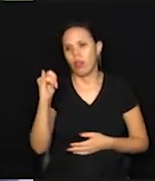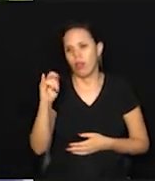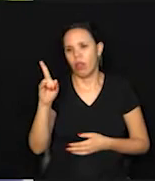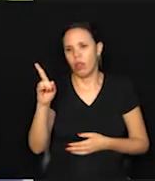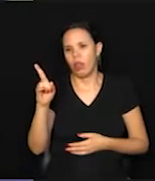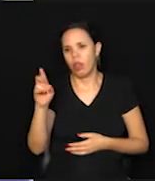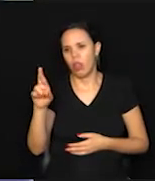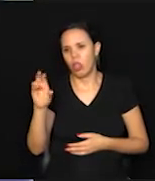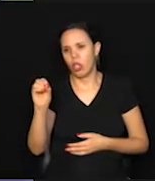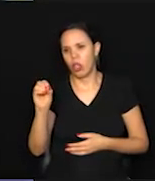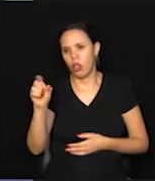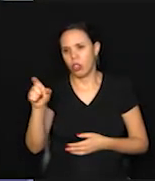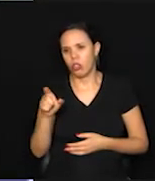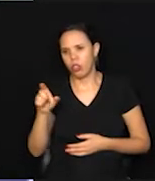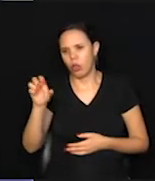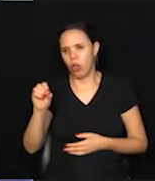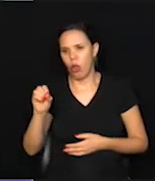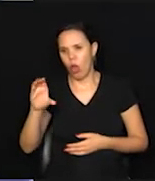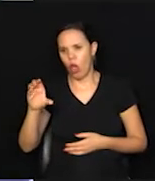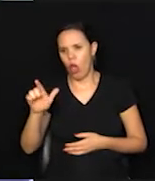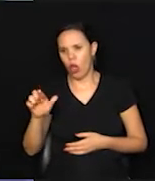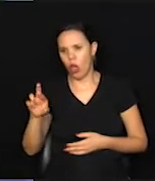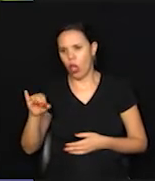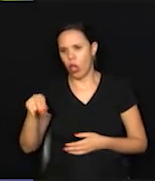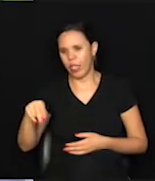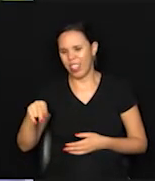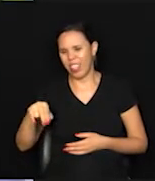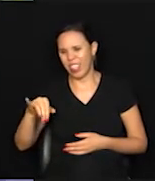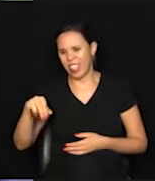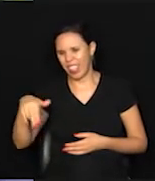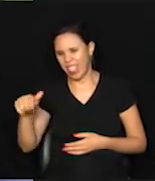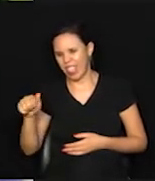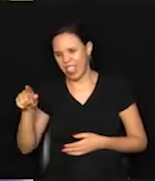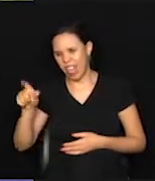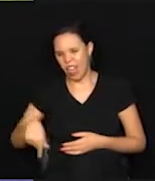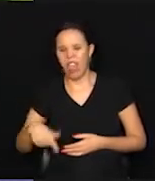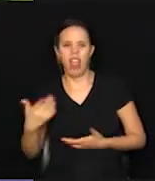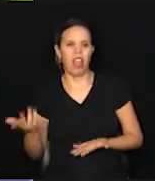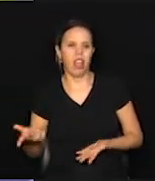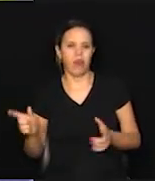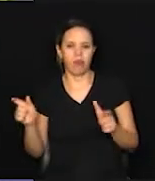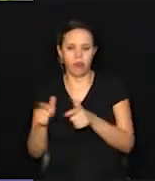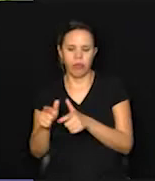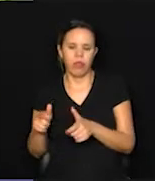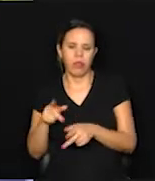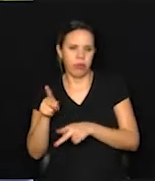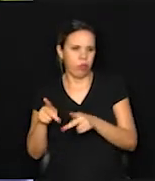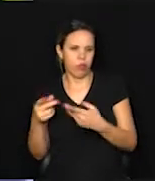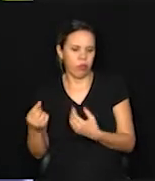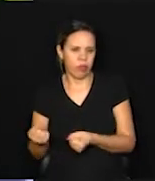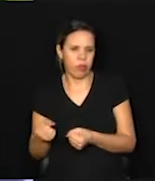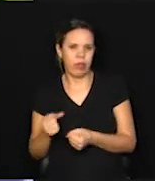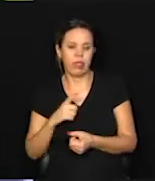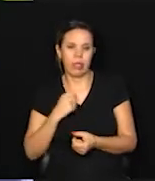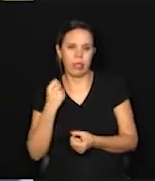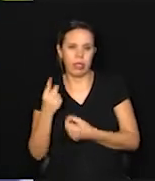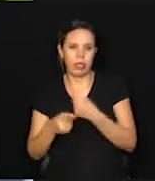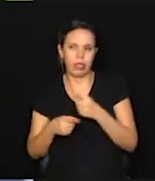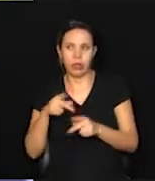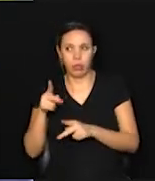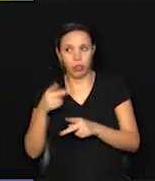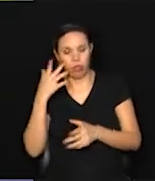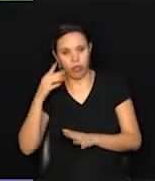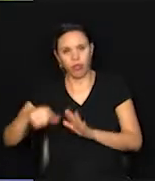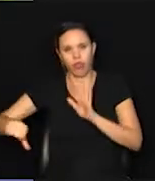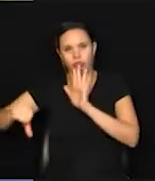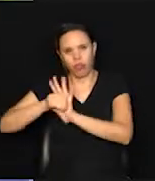até a gente vê os antigos defensores da cloroquina já mais tímidos, mais silenciosos. Embora a gente tenha visto situações criminosas, como